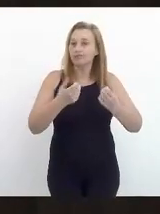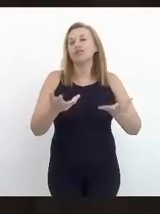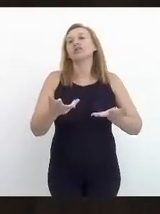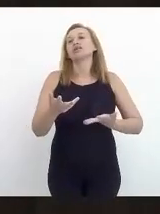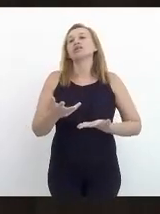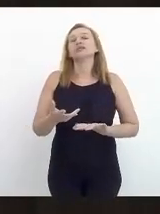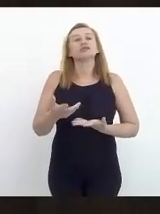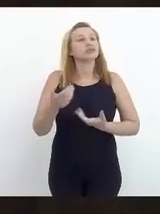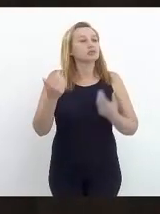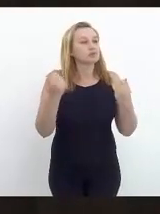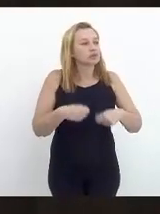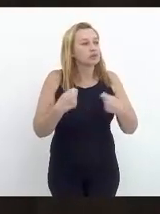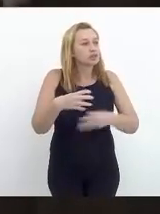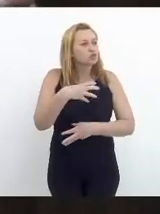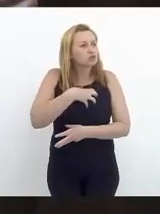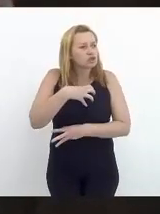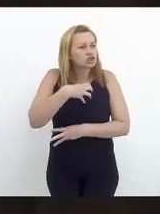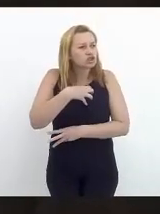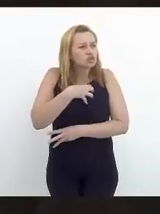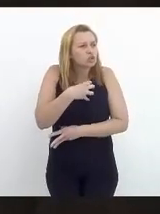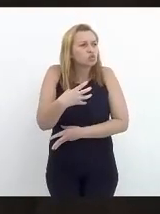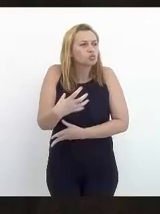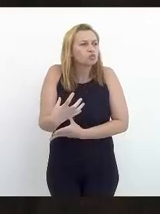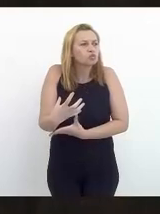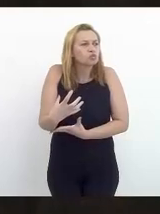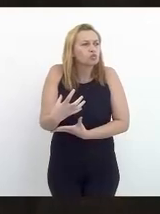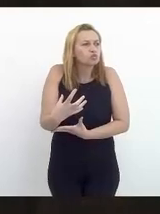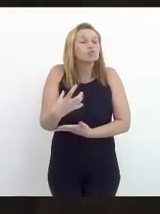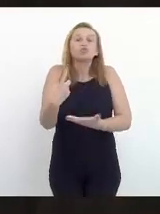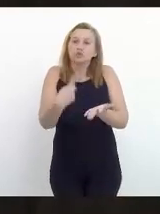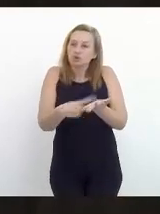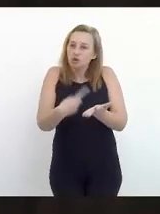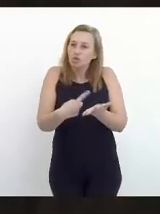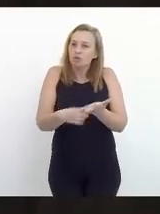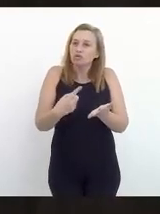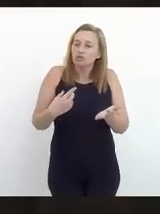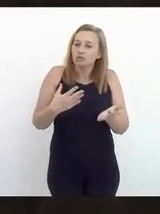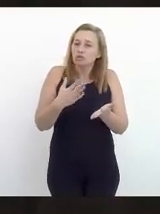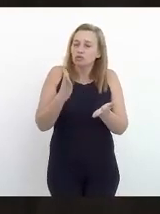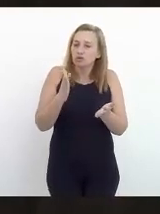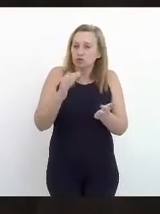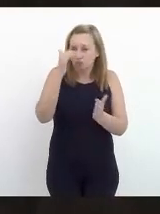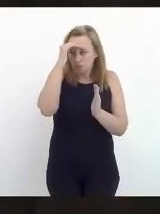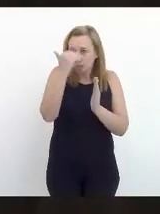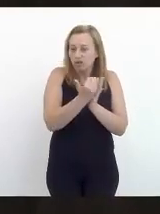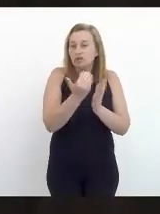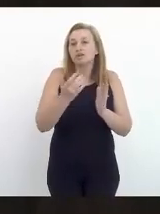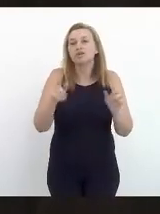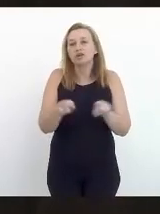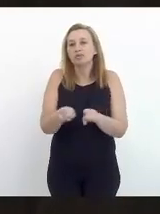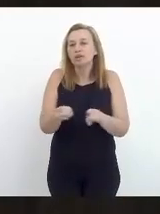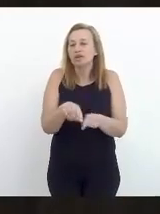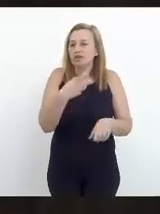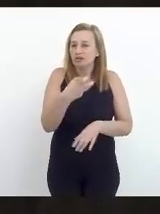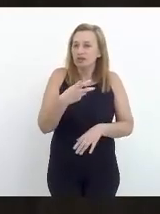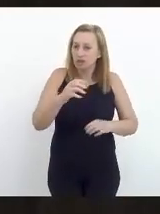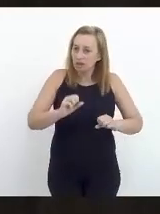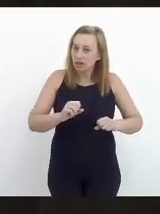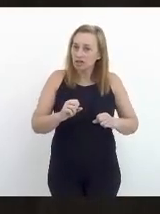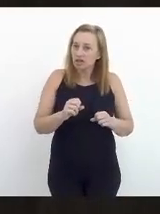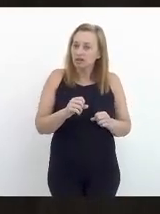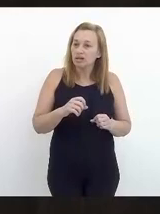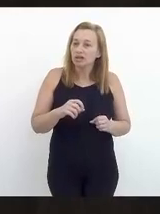e preciso no sentido de que o acordo fosse feito. Mas também quero salientar a posição do